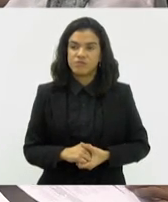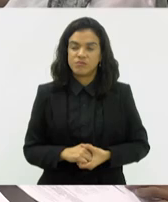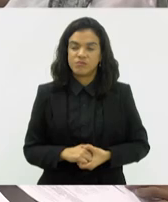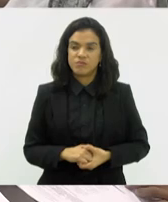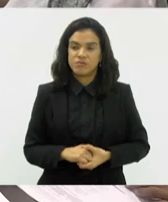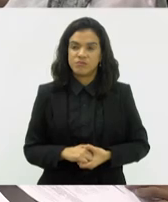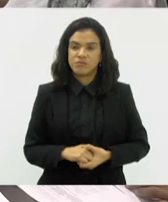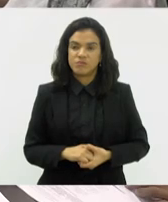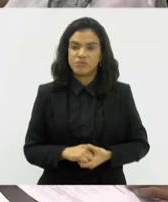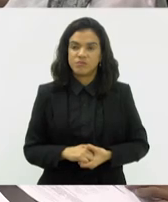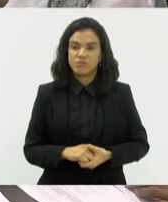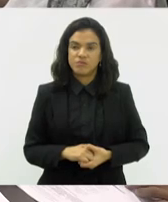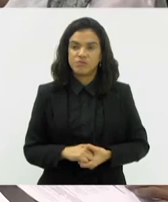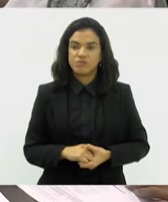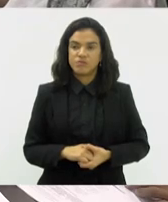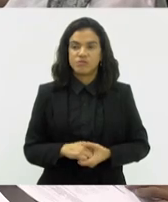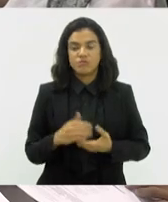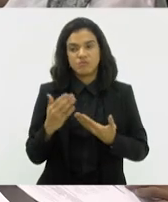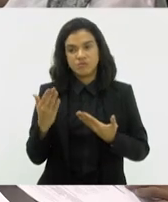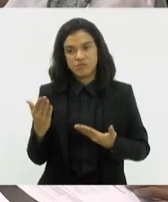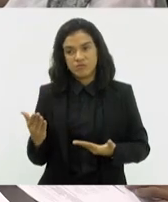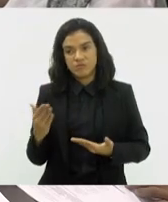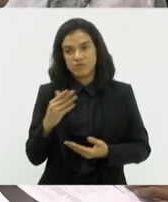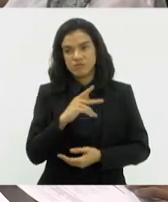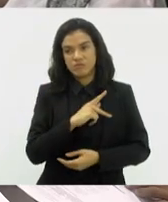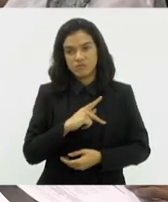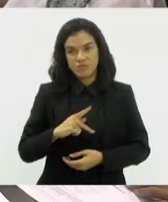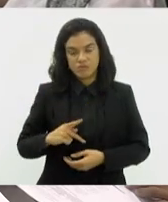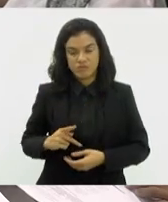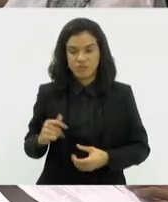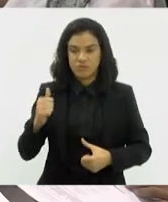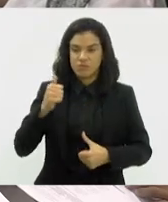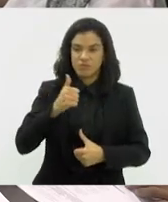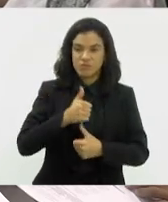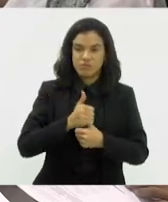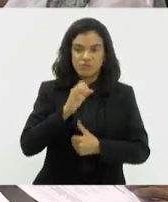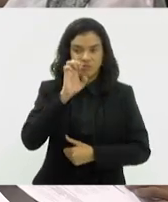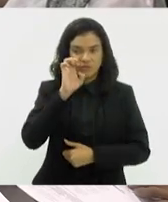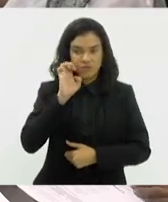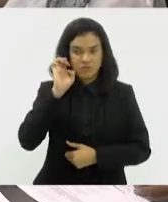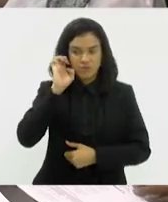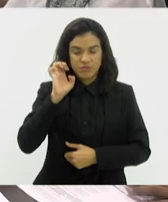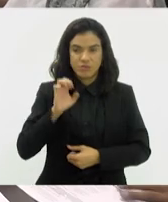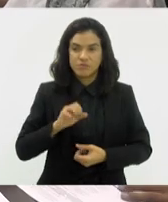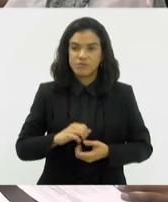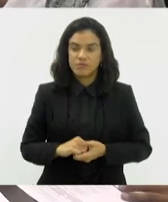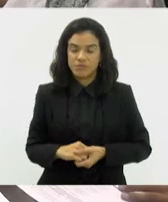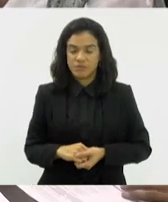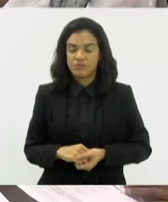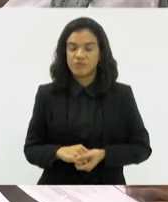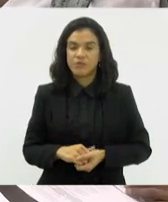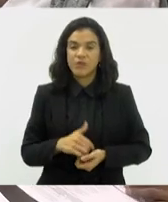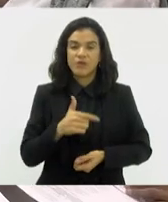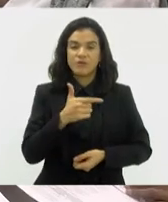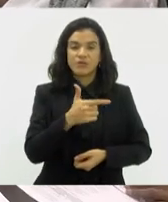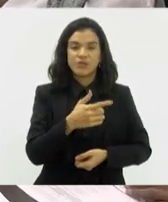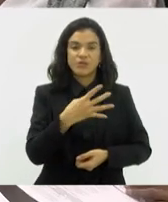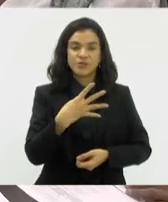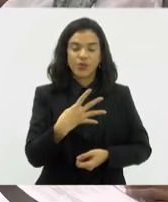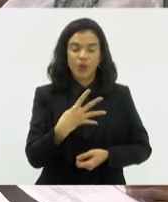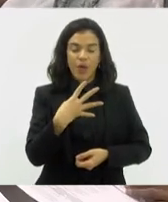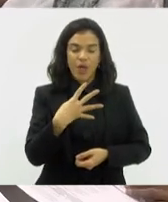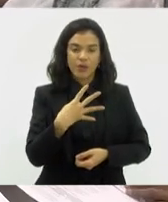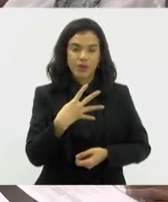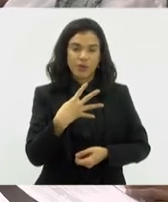Élica. Passo a presidência à deputada Élica Takimoto para que eu possa relatar o 24º da